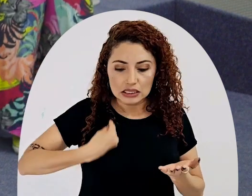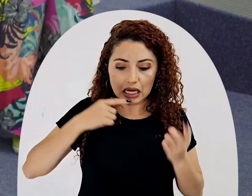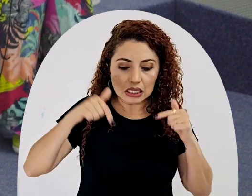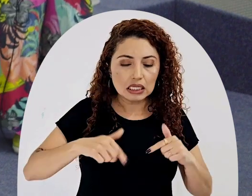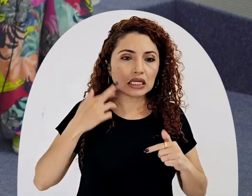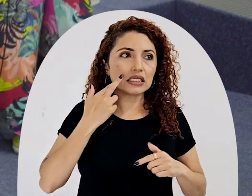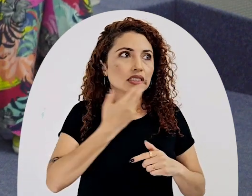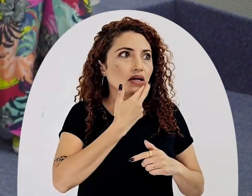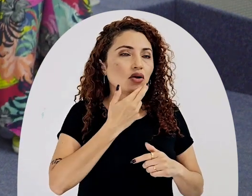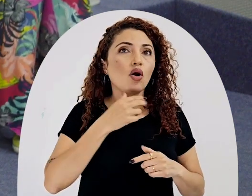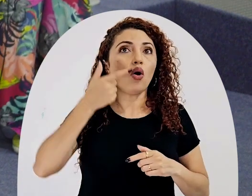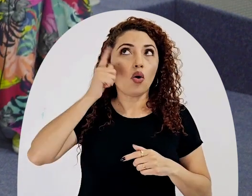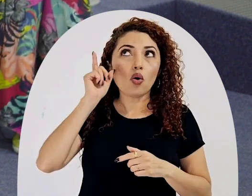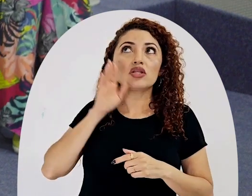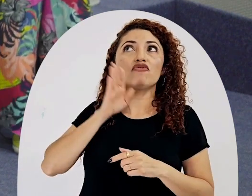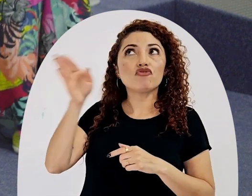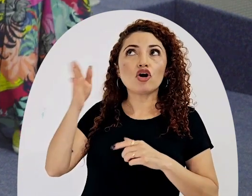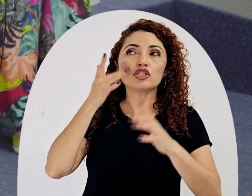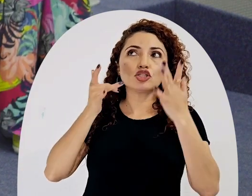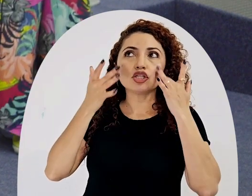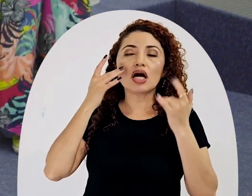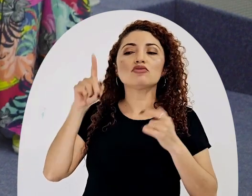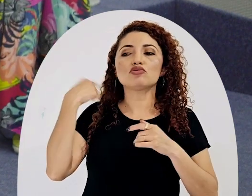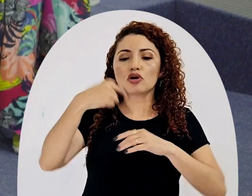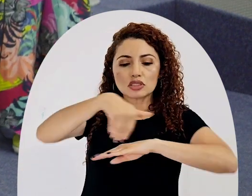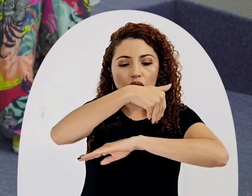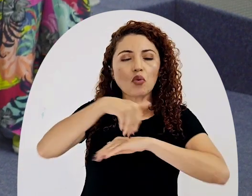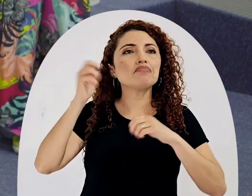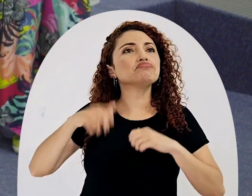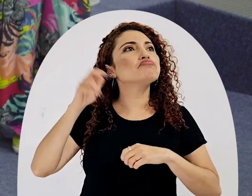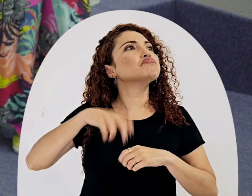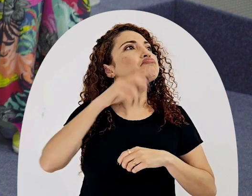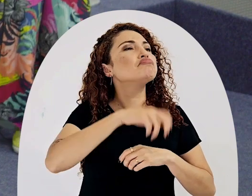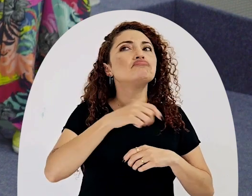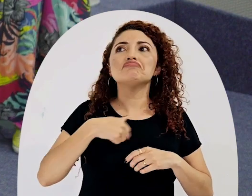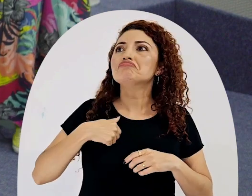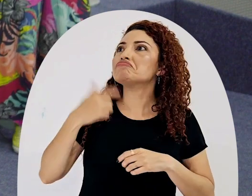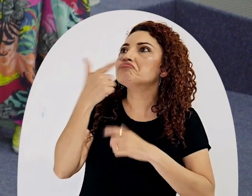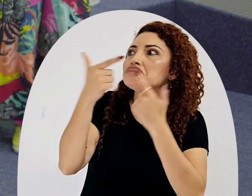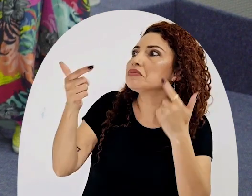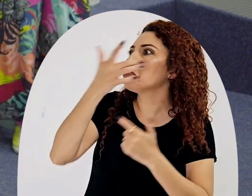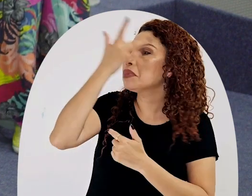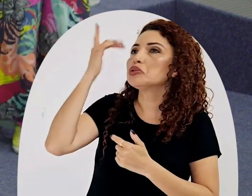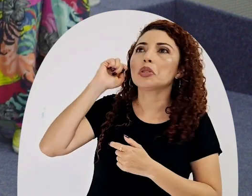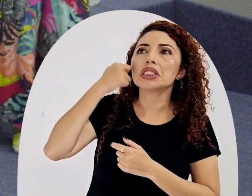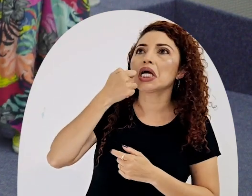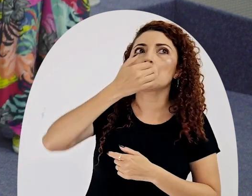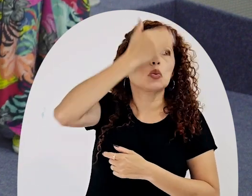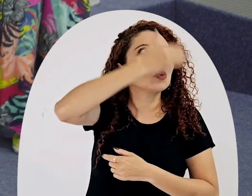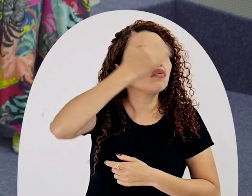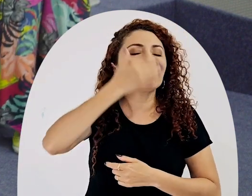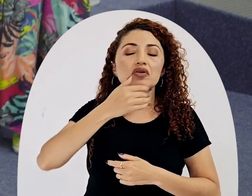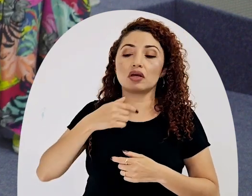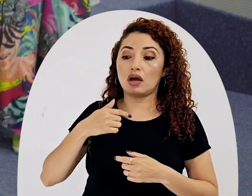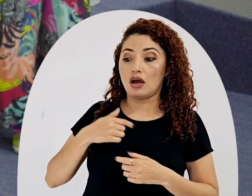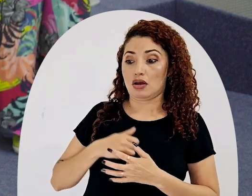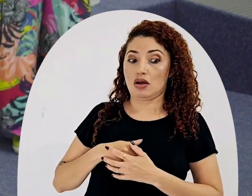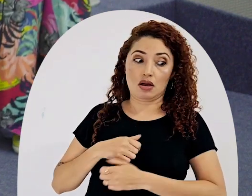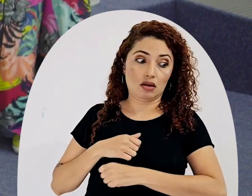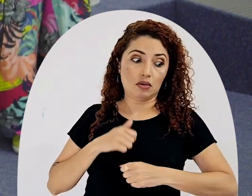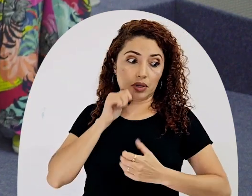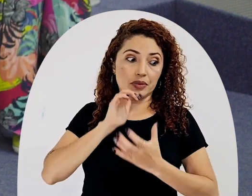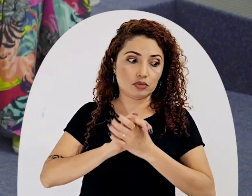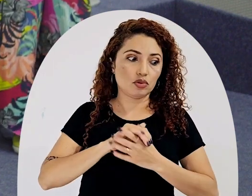ao teatro ontem, a gente anda pela rua, eu não estou vendo pessoas negras. Aí eu falei para minha esposa, falei, a gente